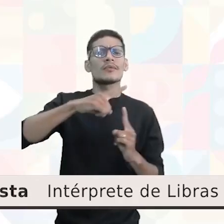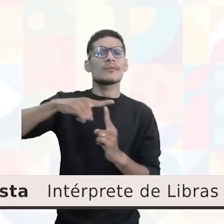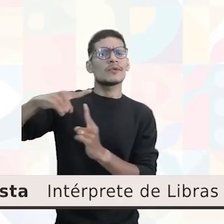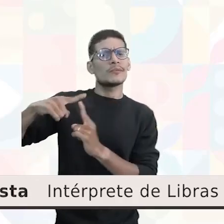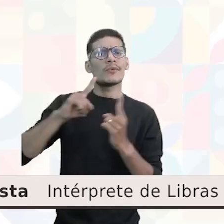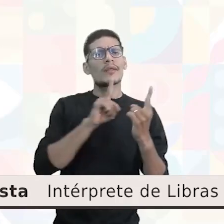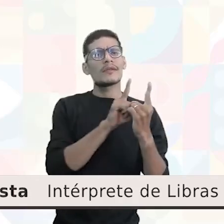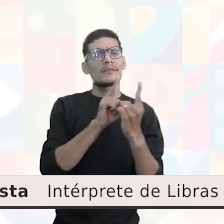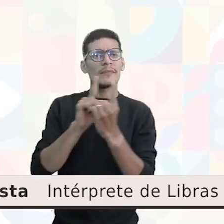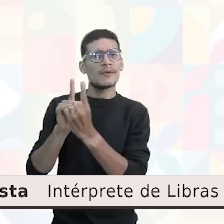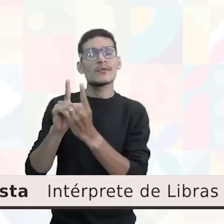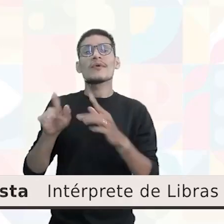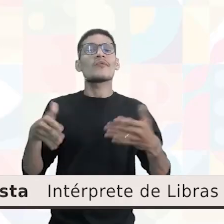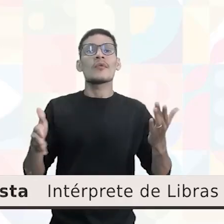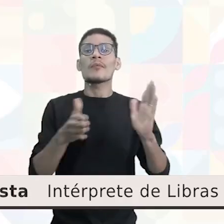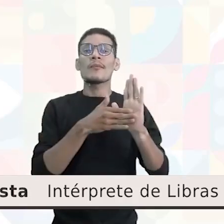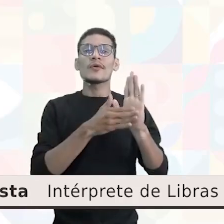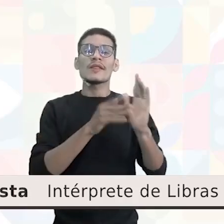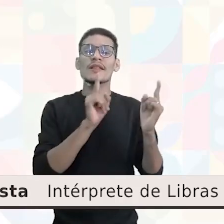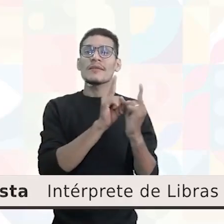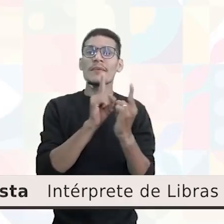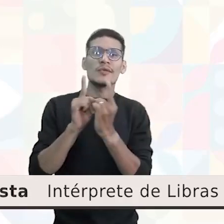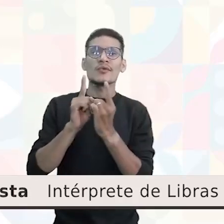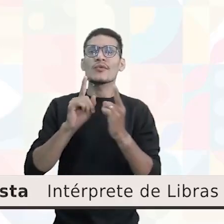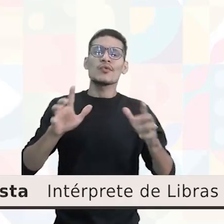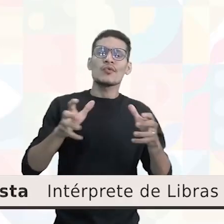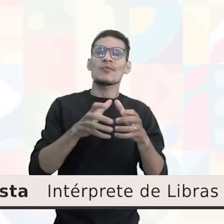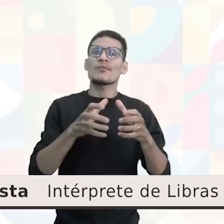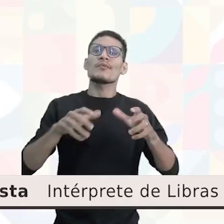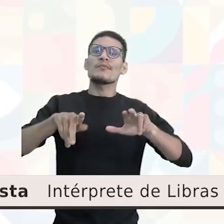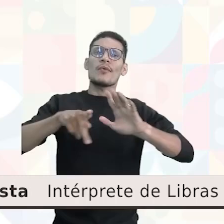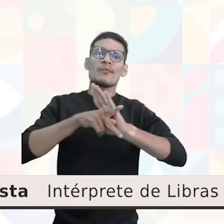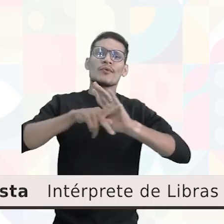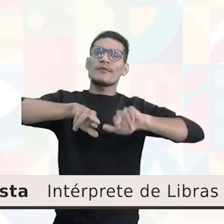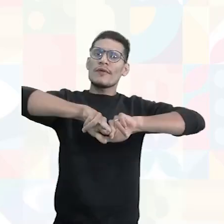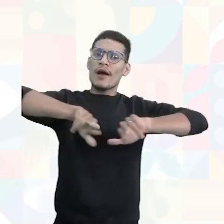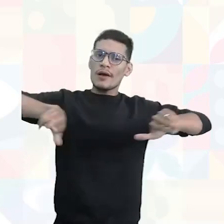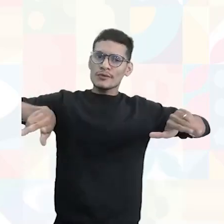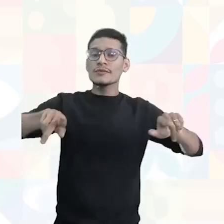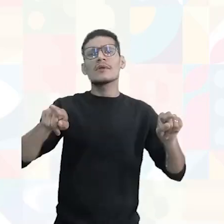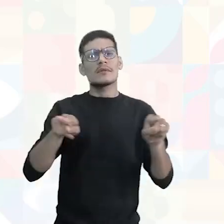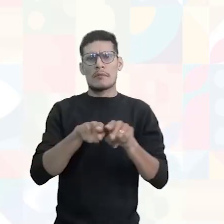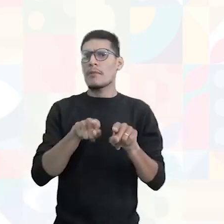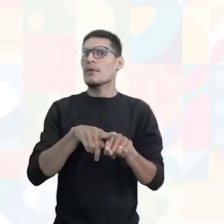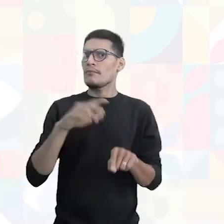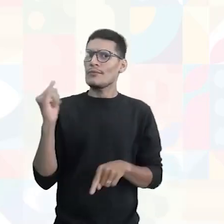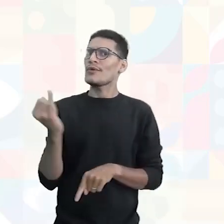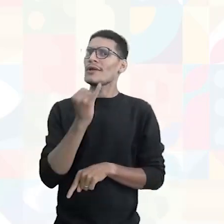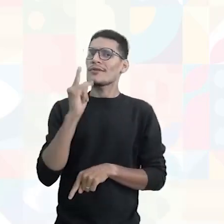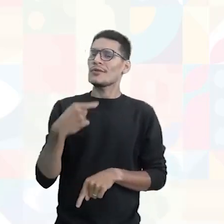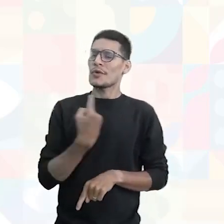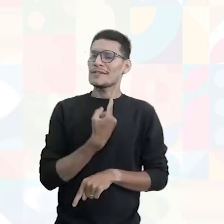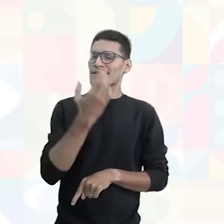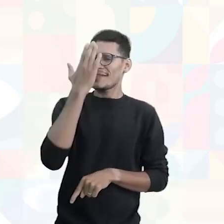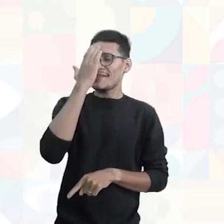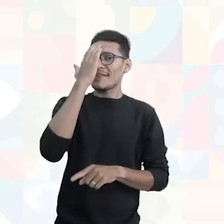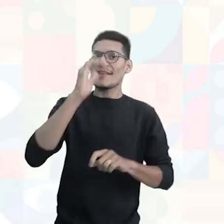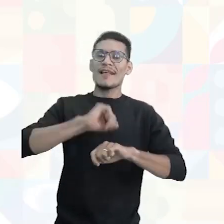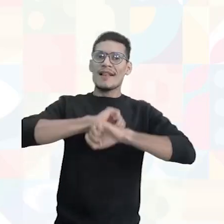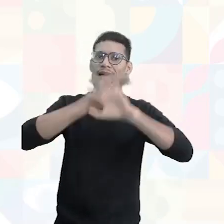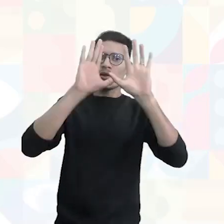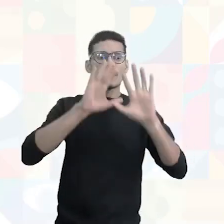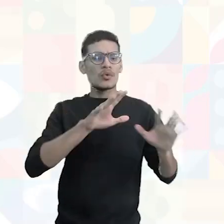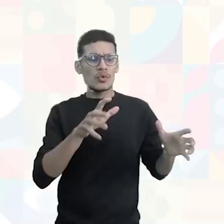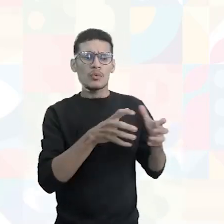qual a proposta de atendimento para públicos diversos. E aí é bem importante a gente entender que o público da